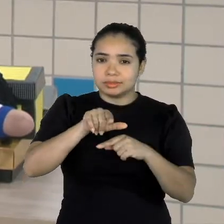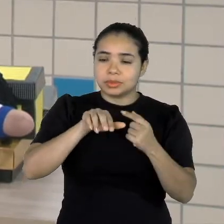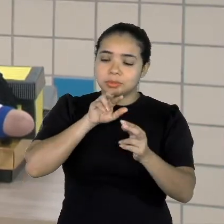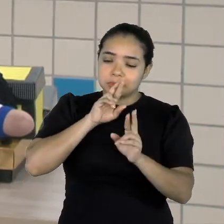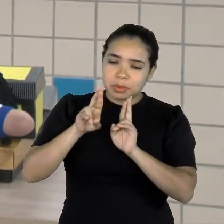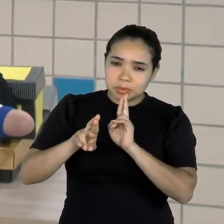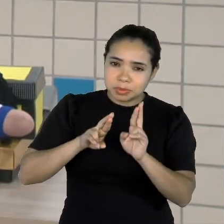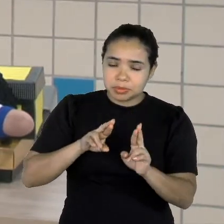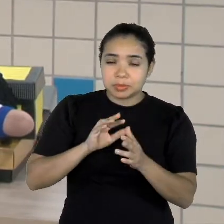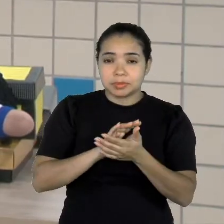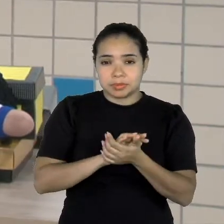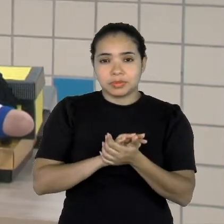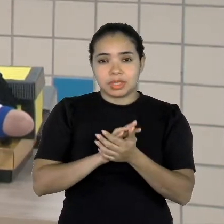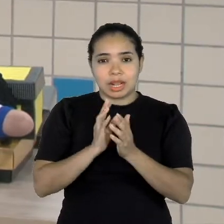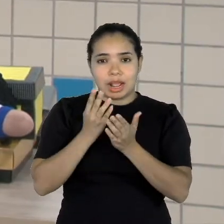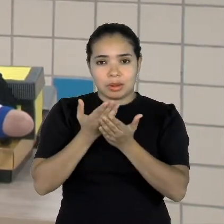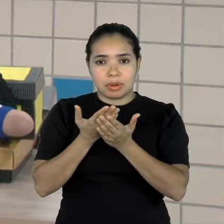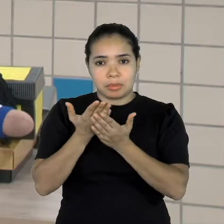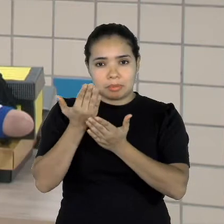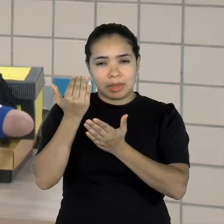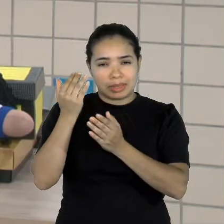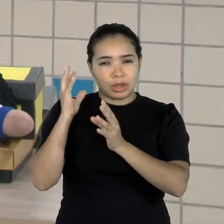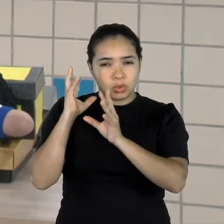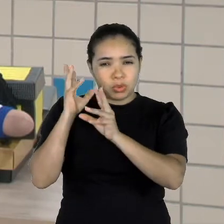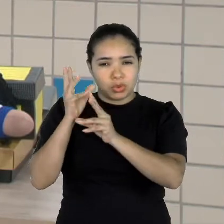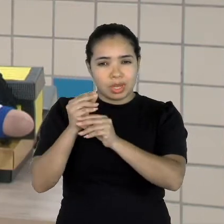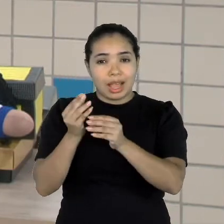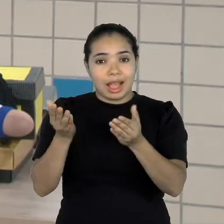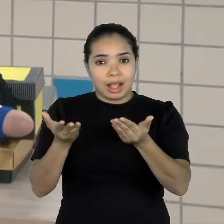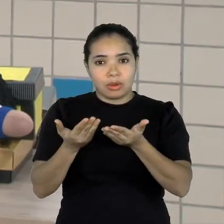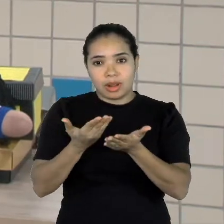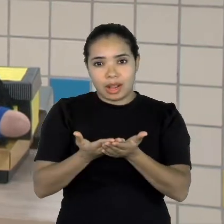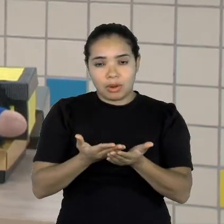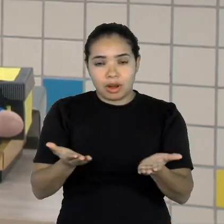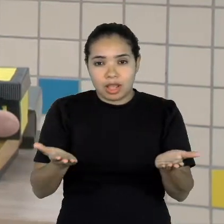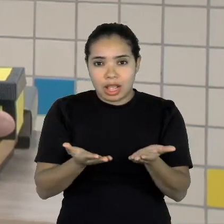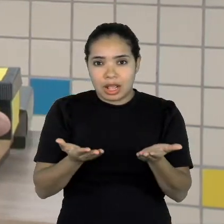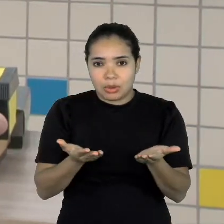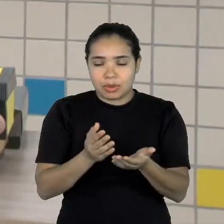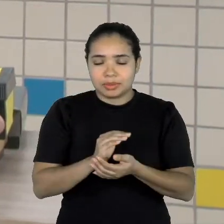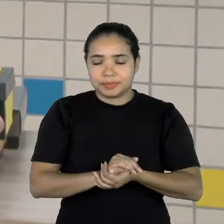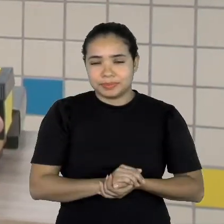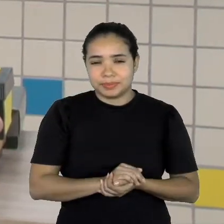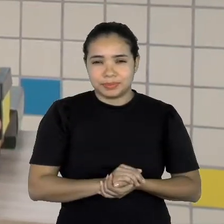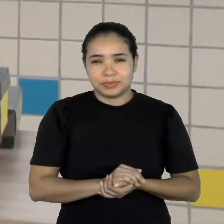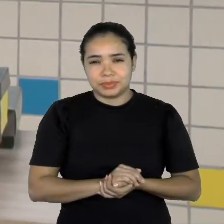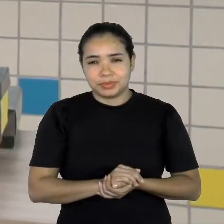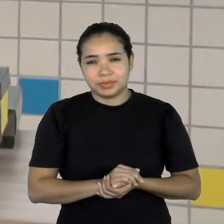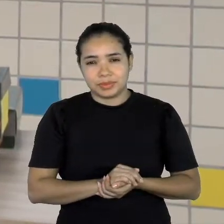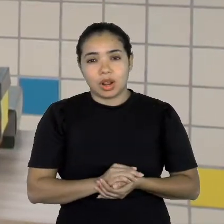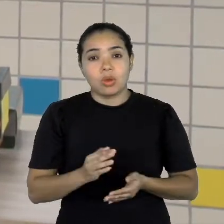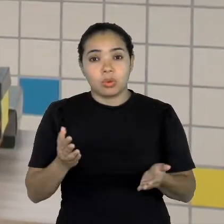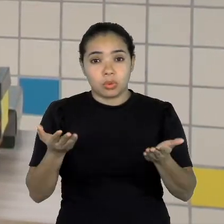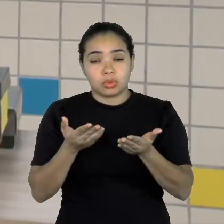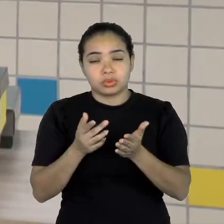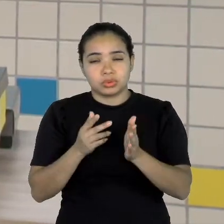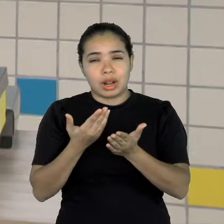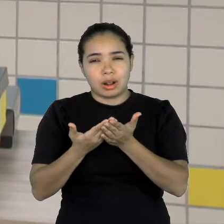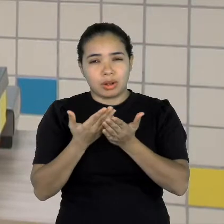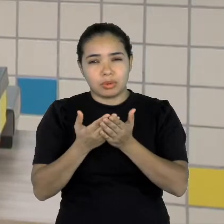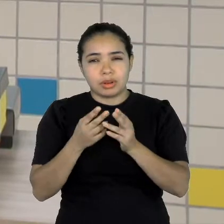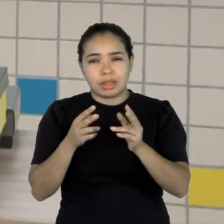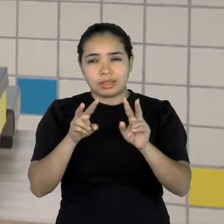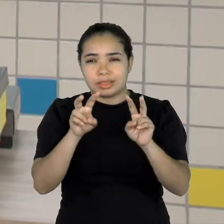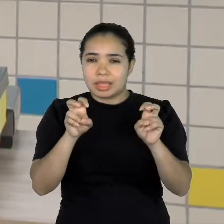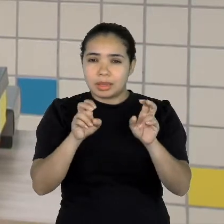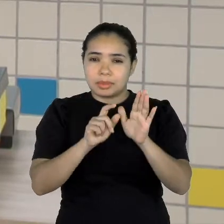passada, vamos para a nossa aula de hoje. Nós vamos falar de algo também, um gênero muito gostoso de estudar, que